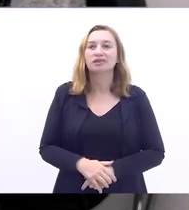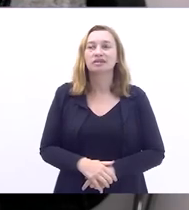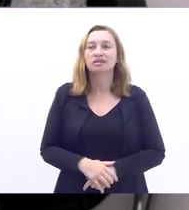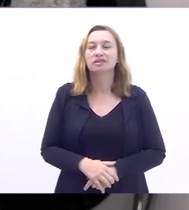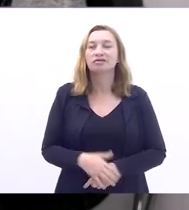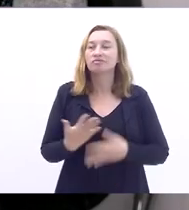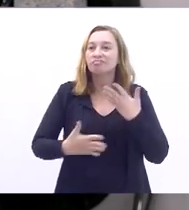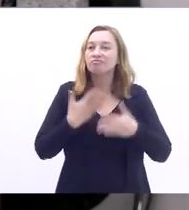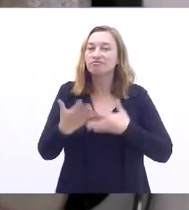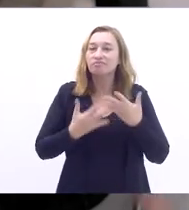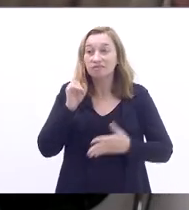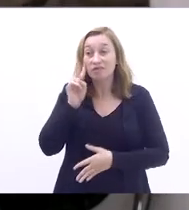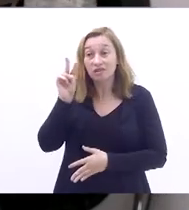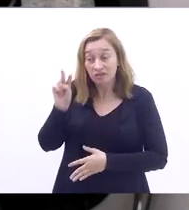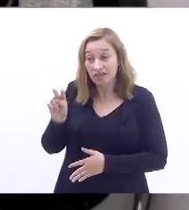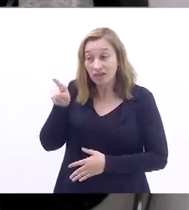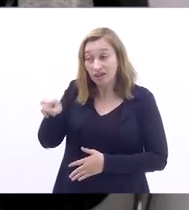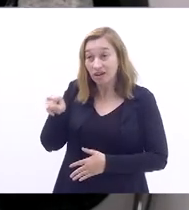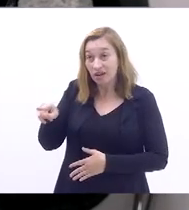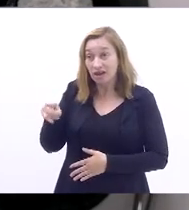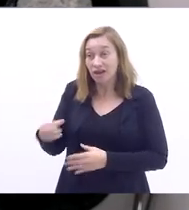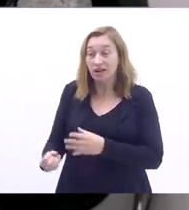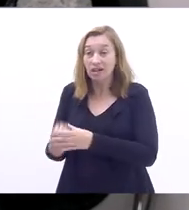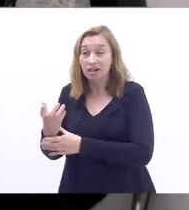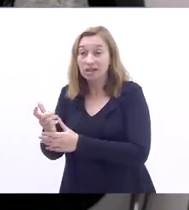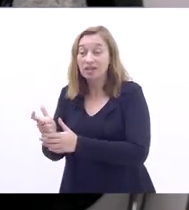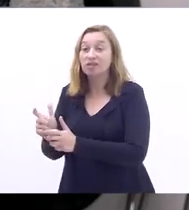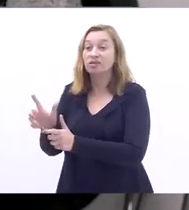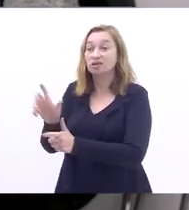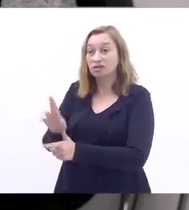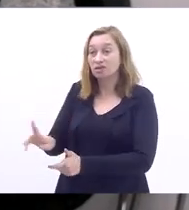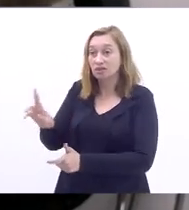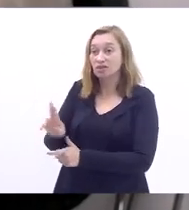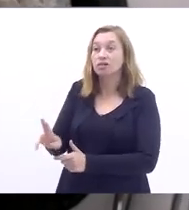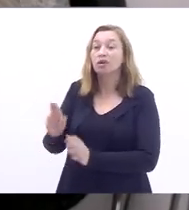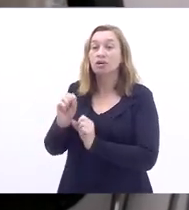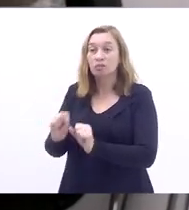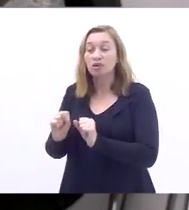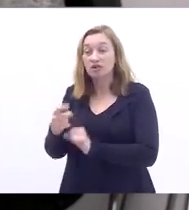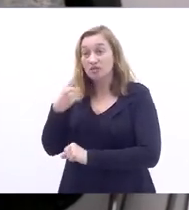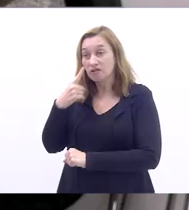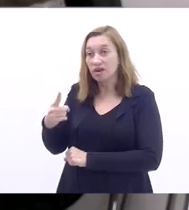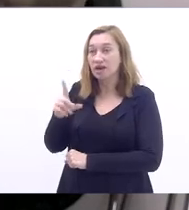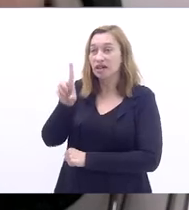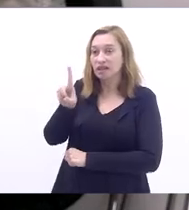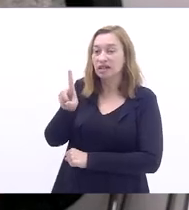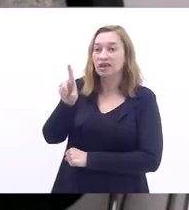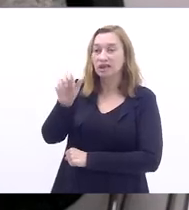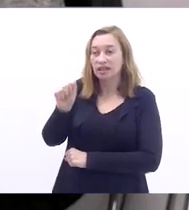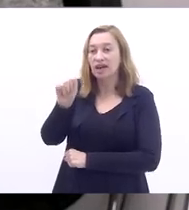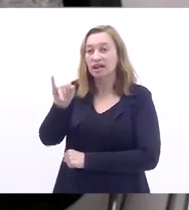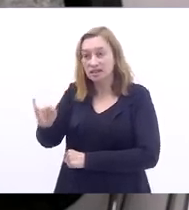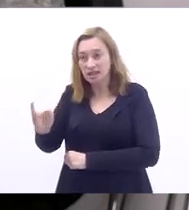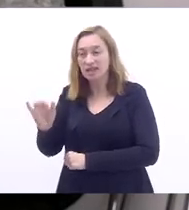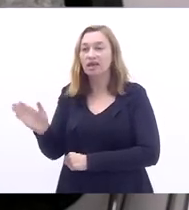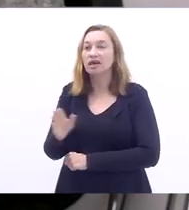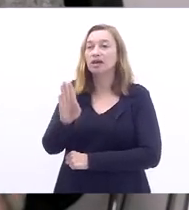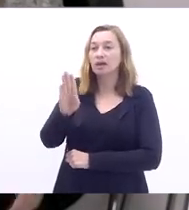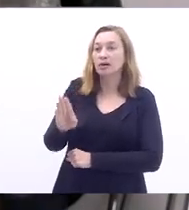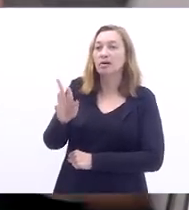e pensa satisfação de ver lá a criação da UFPE onde por viver com Darcy e Brizola em momentos realmente